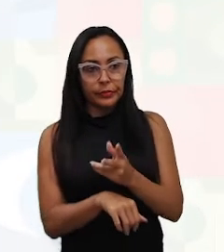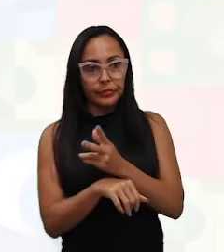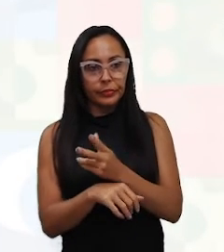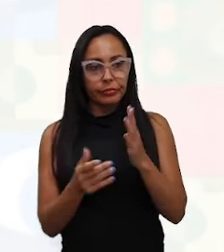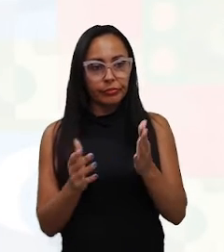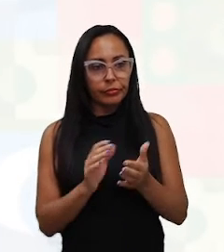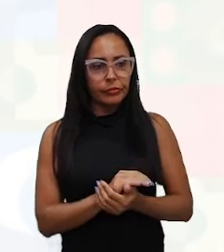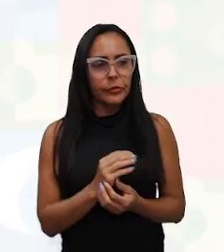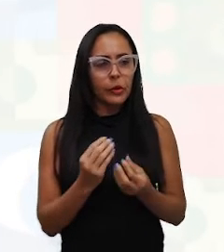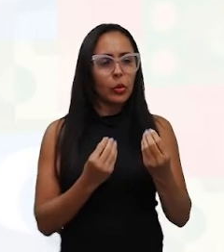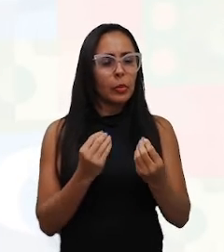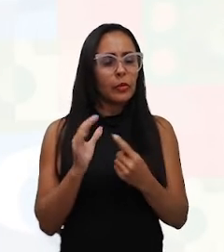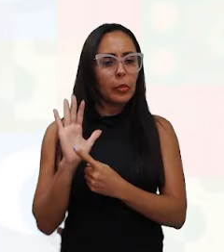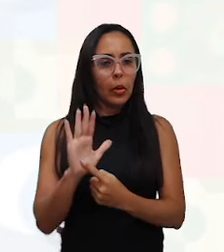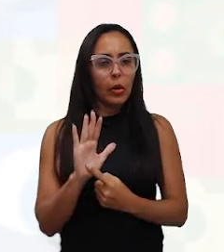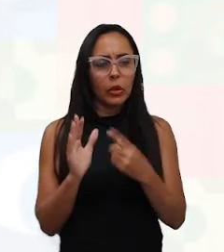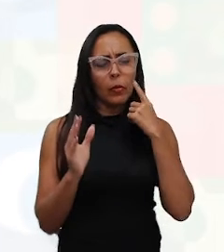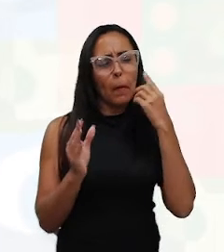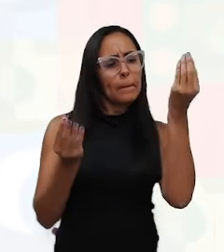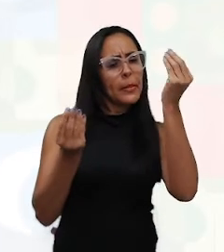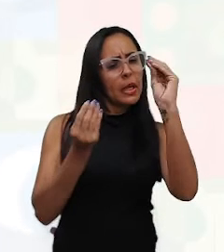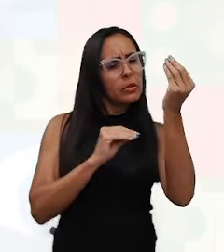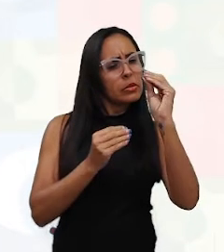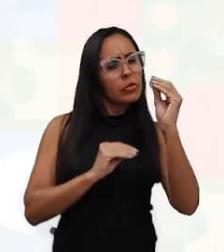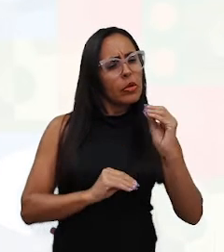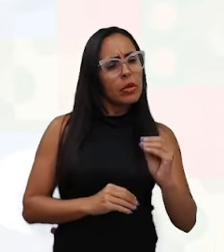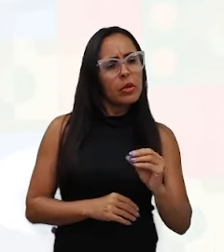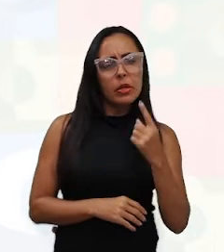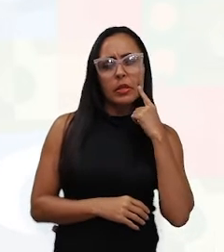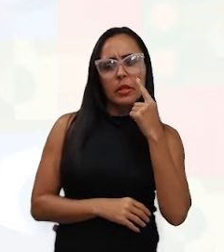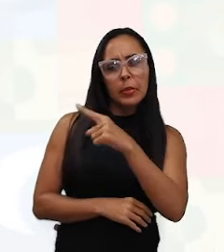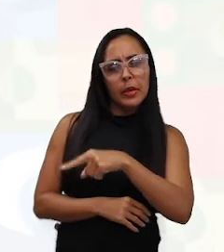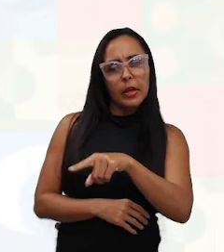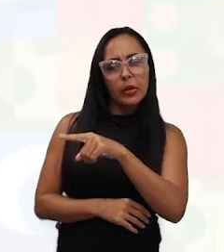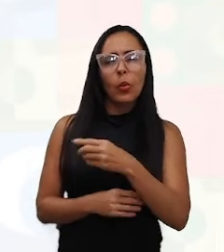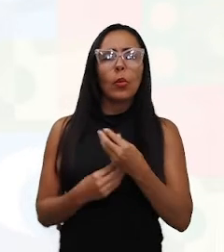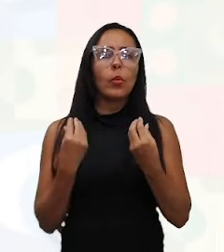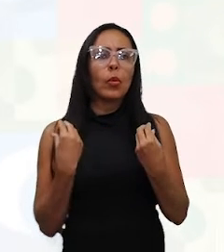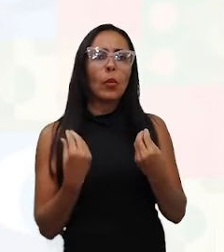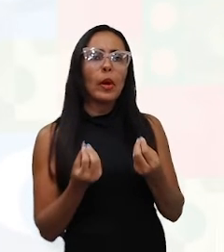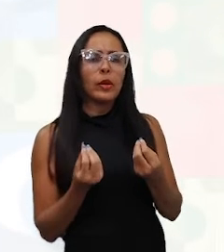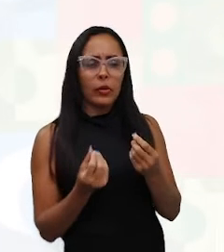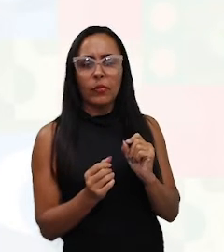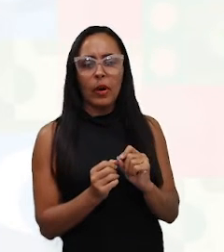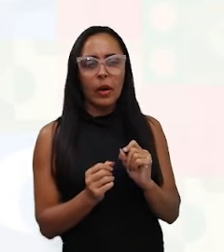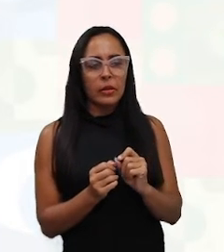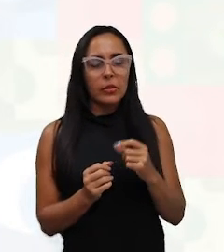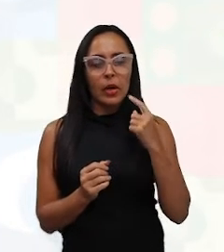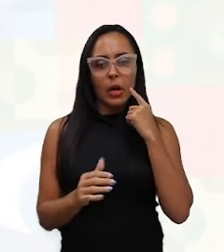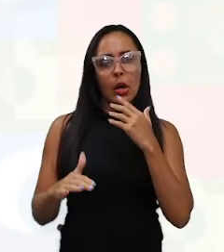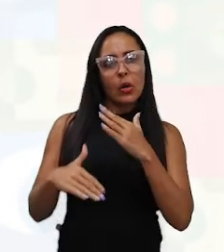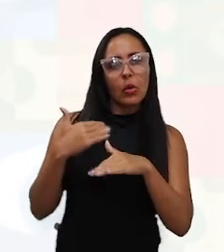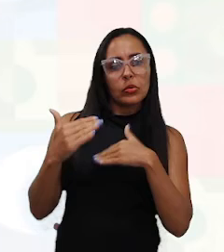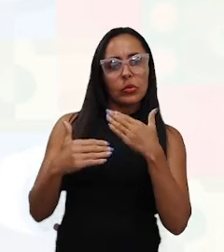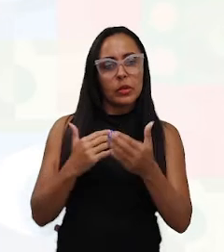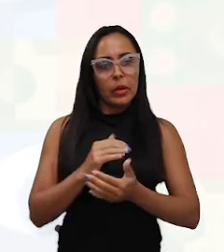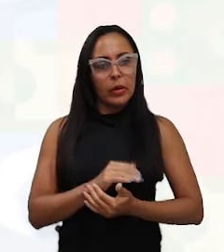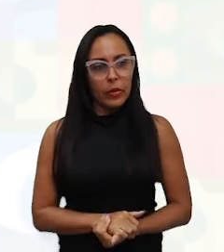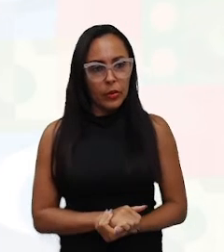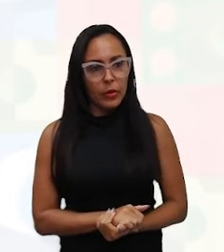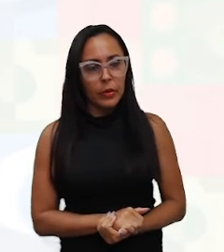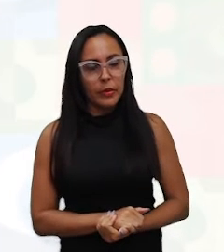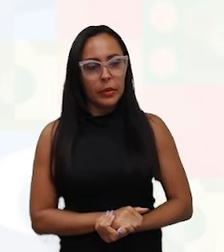mostrar como é que eu vou preencher esse ambiente com os móveis, como é que eu faço a construção do mobiliário